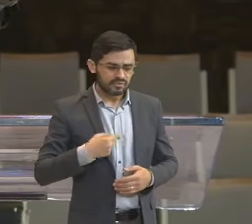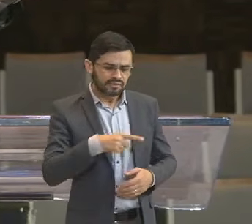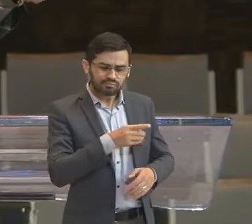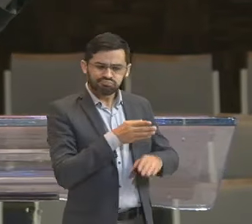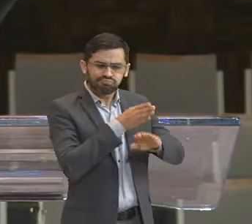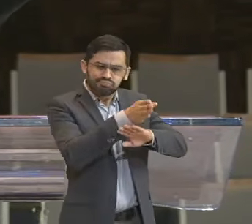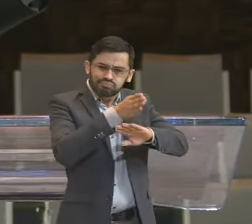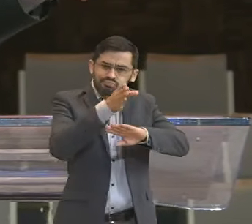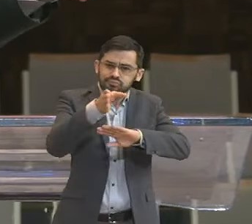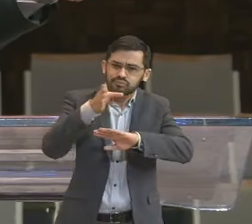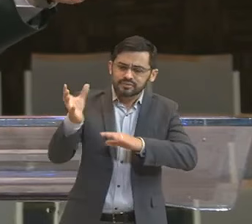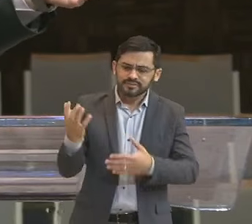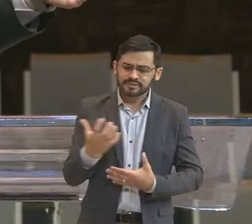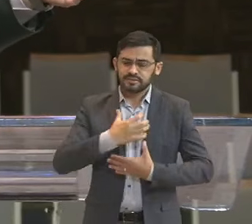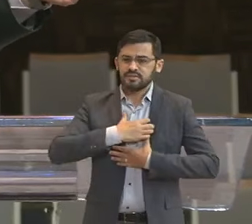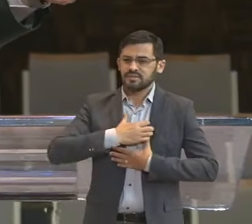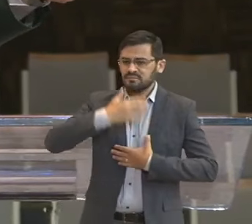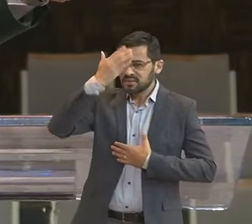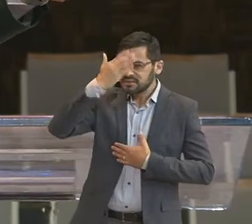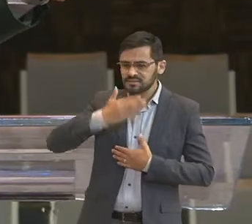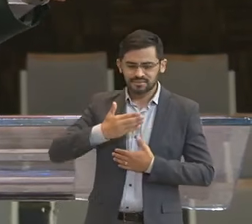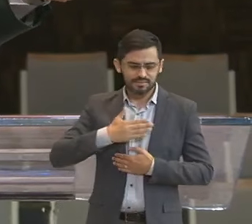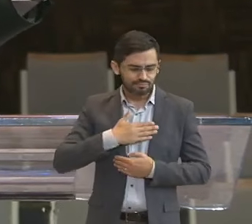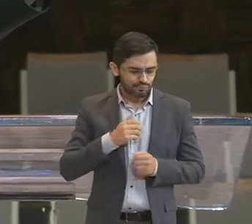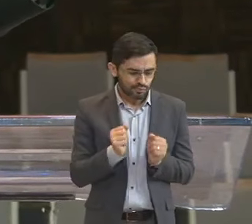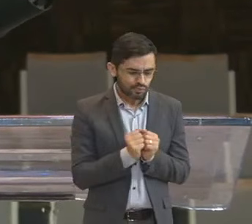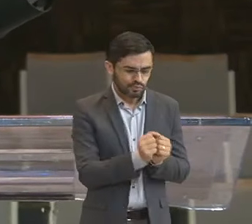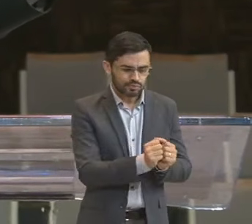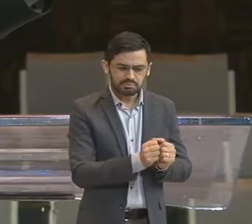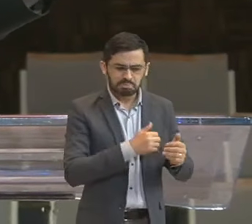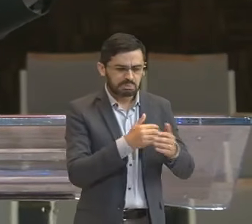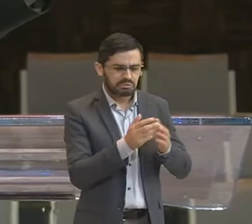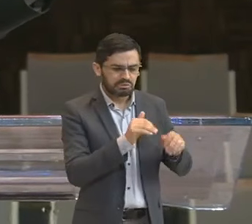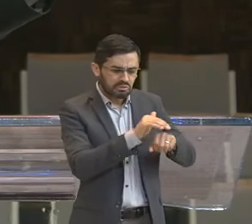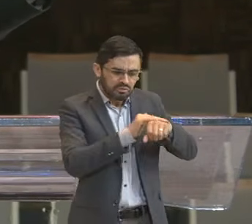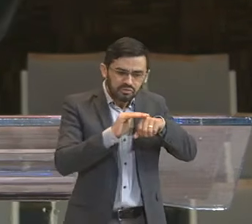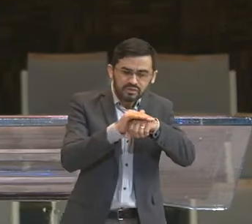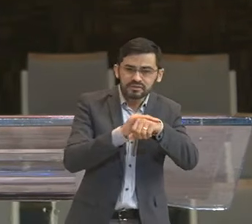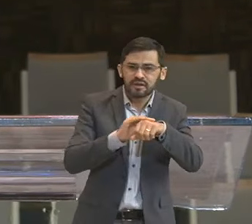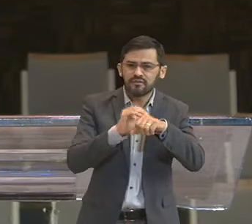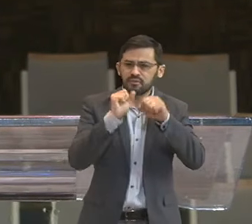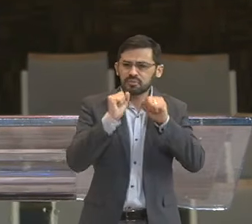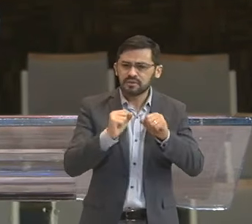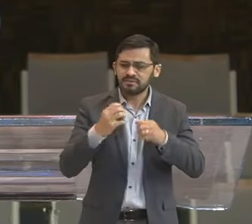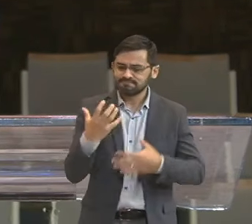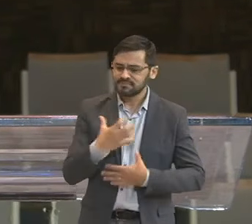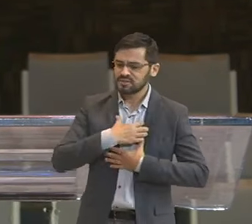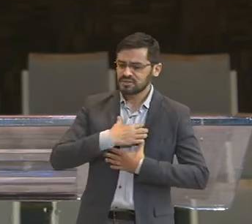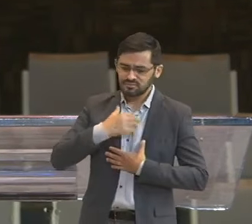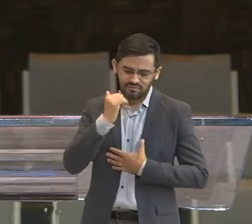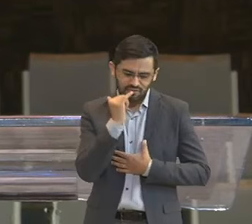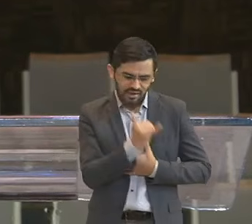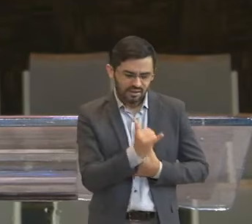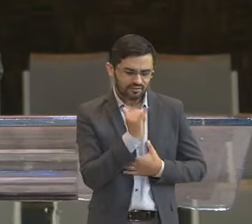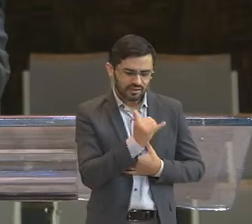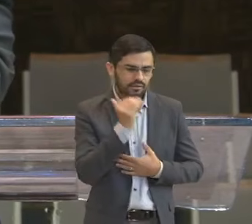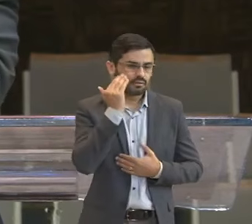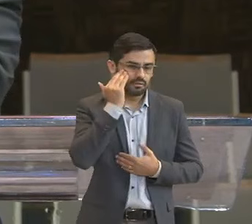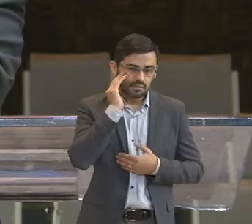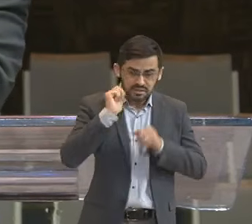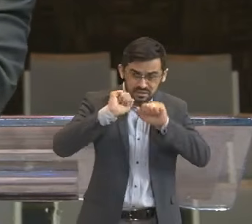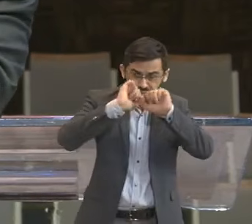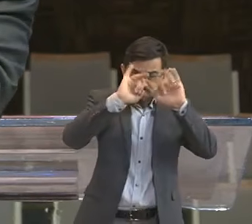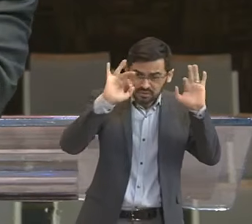você for, você vai sentir a minha presença. Com quem você falar, você vai poder ouvir a minha voz e ter